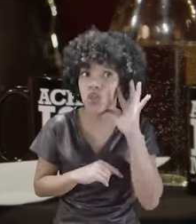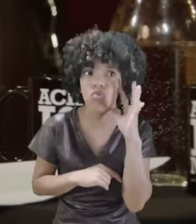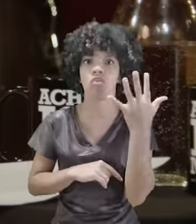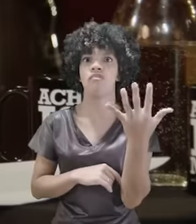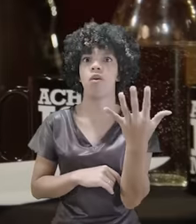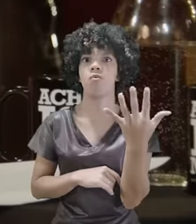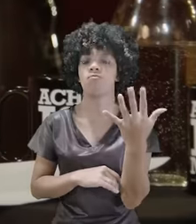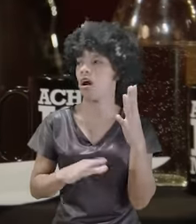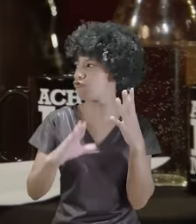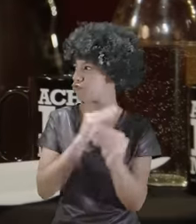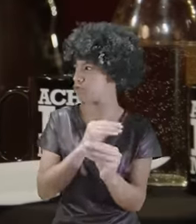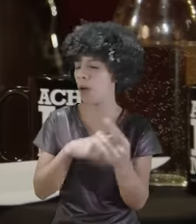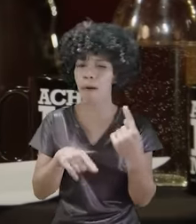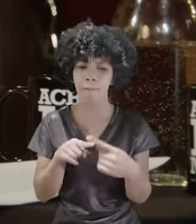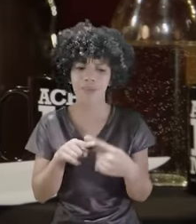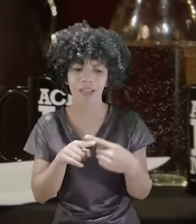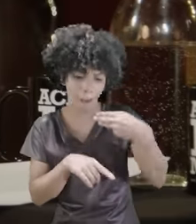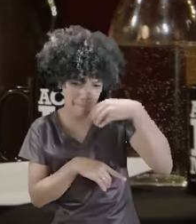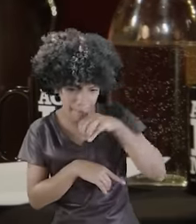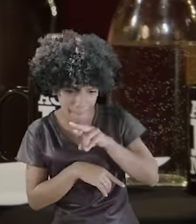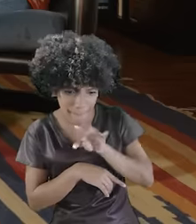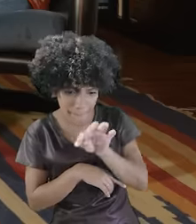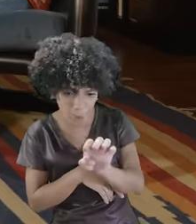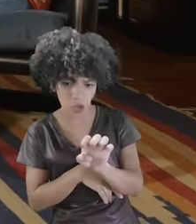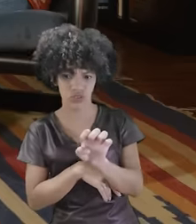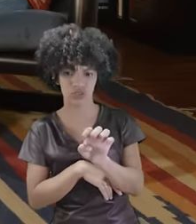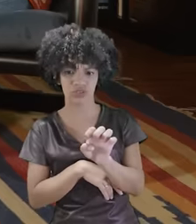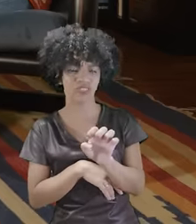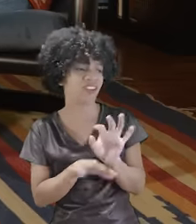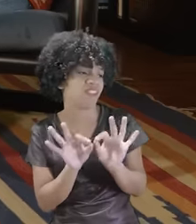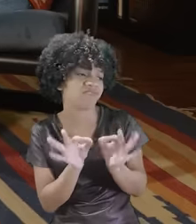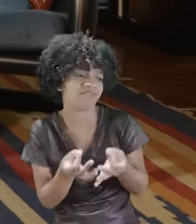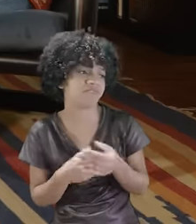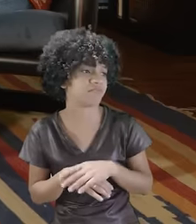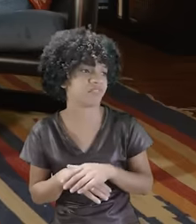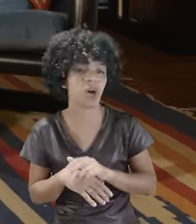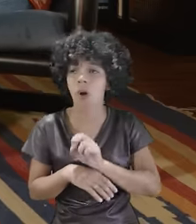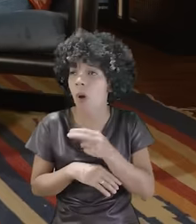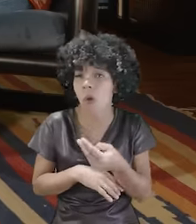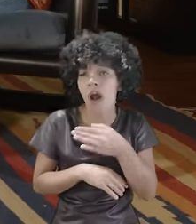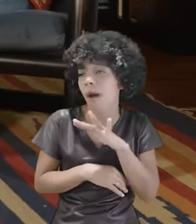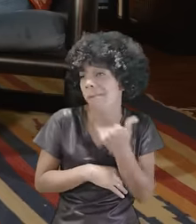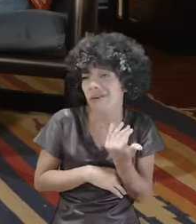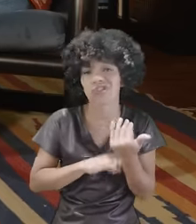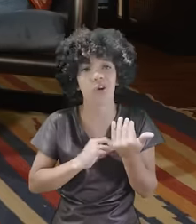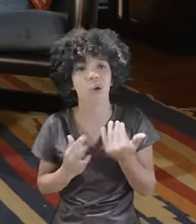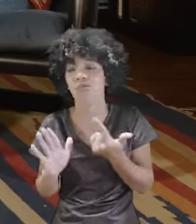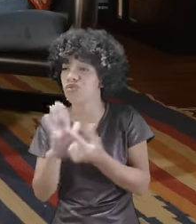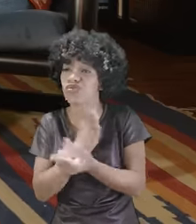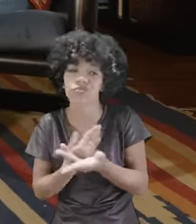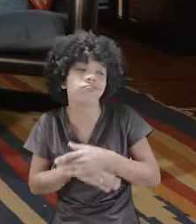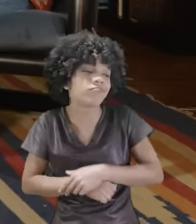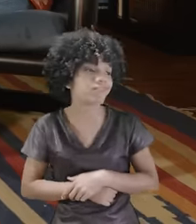tomaram então foi porque a morte para vocês já era uma simples não tem não falou ou é a morte o gente vai fugir